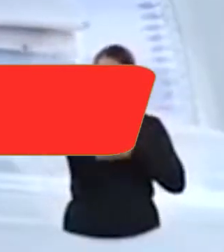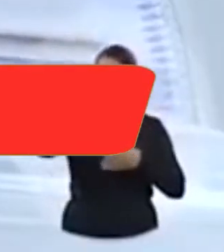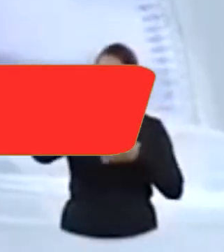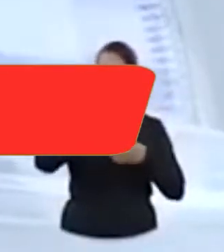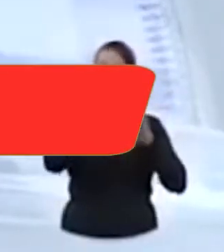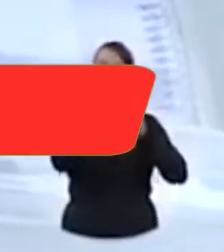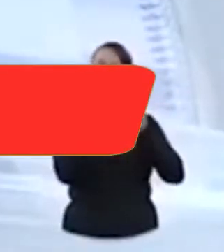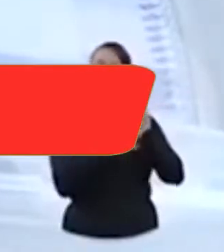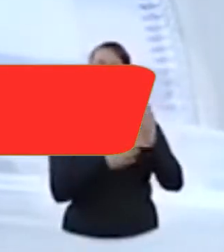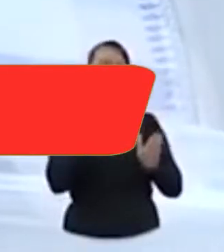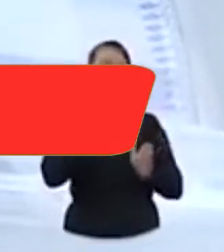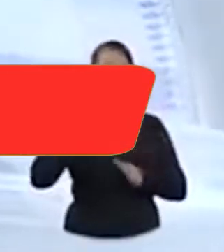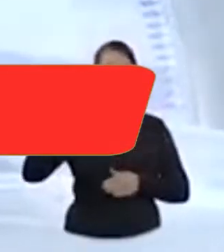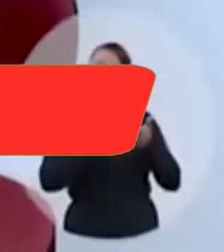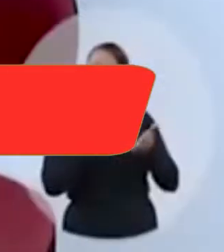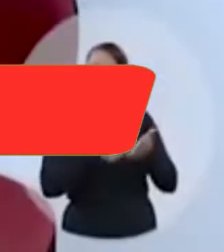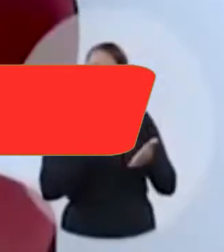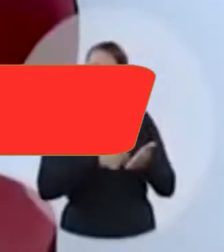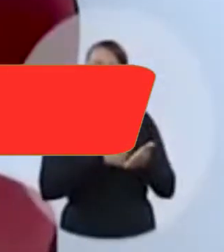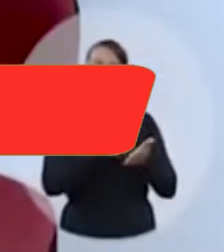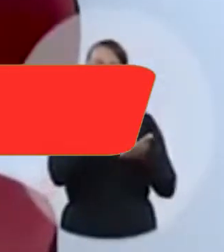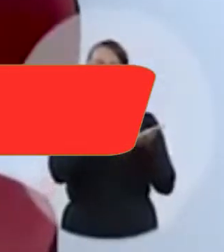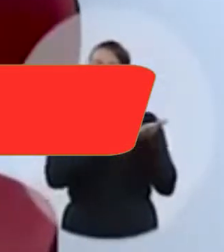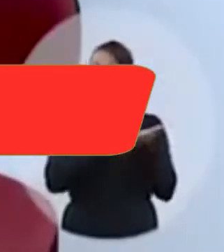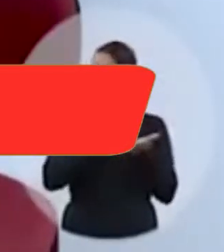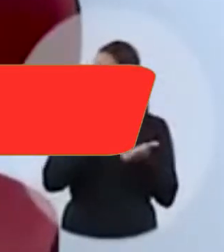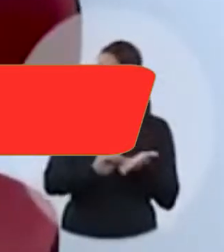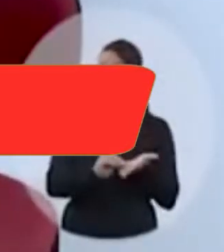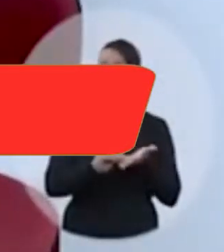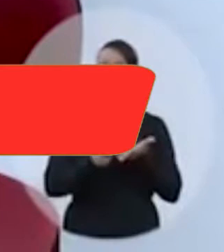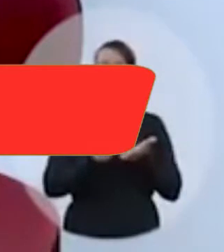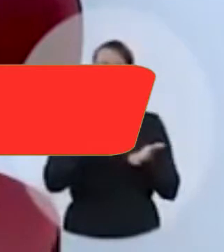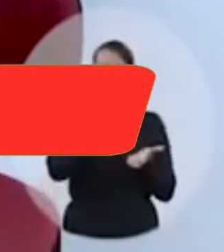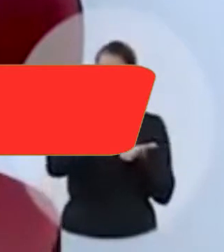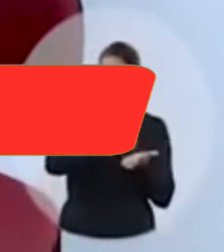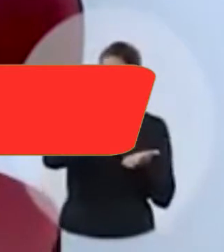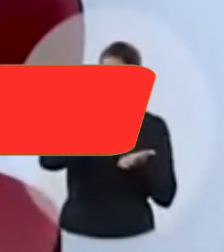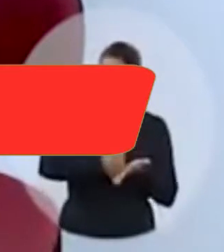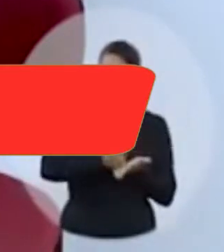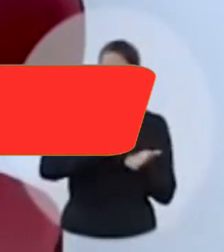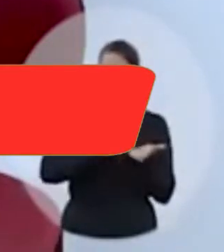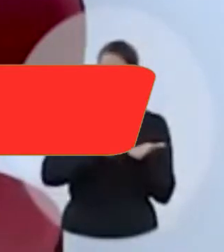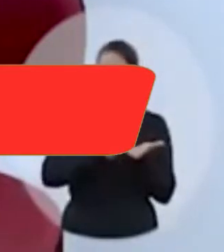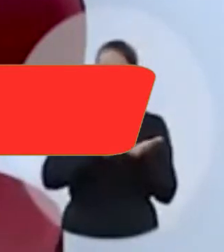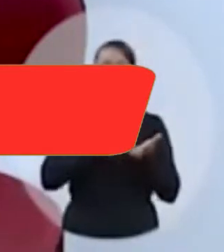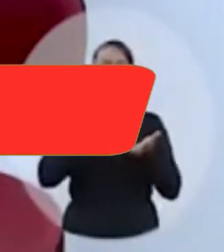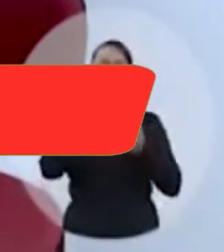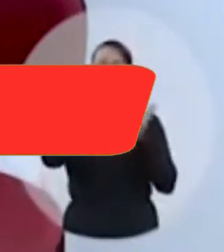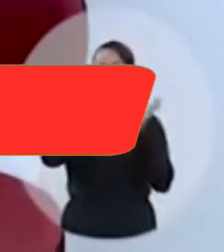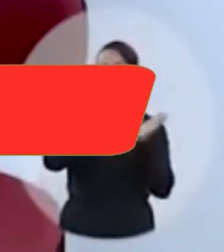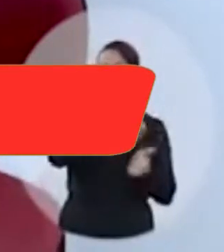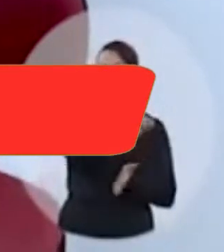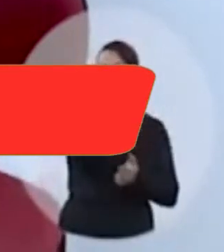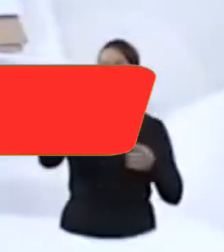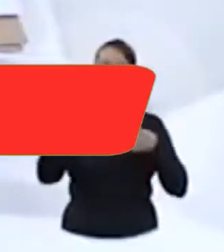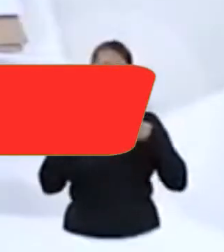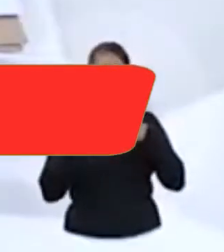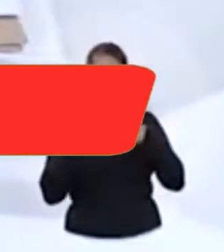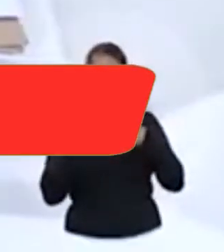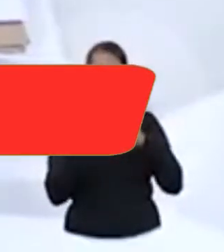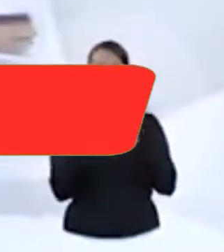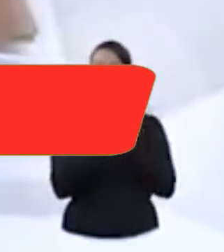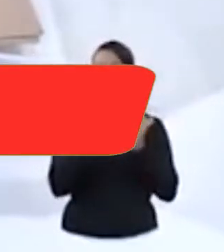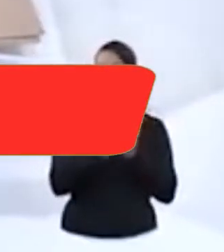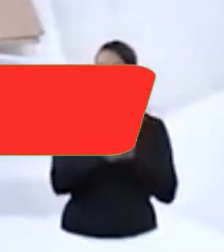baixo entrar no site educação. Tse.jus.br sem acento e cedilha de